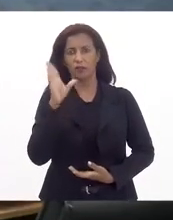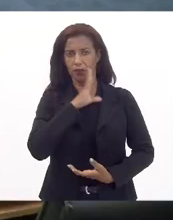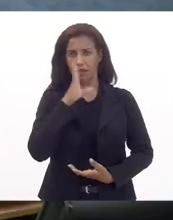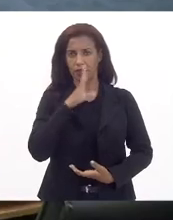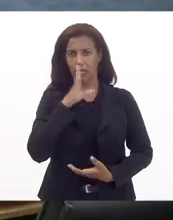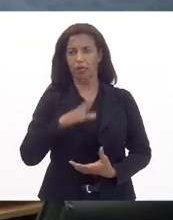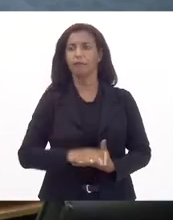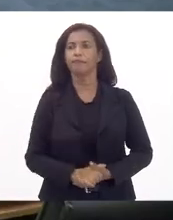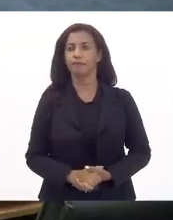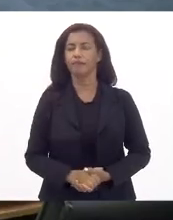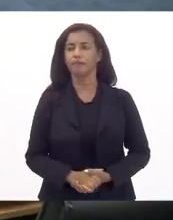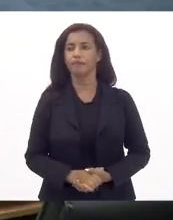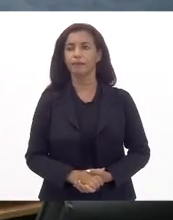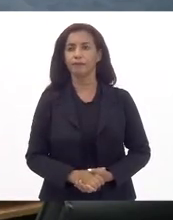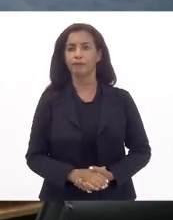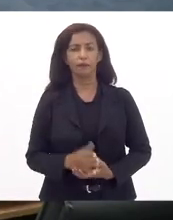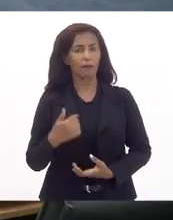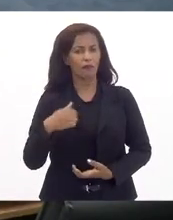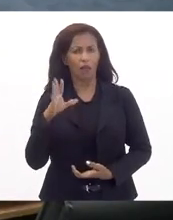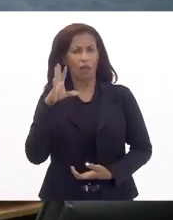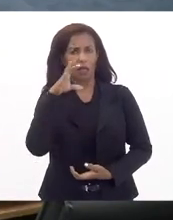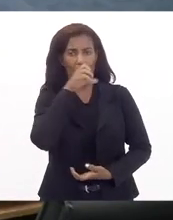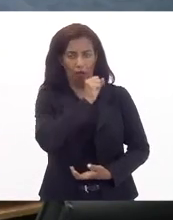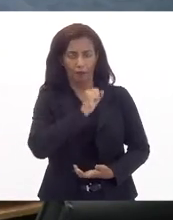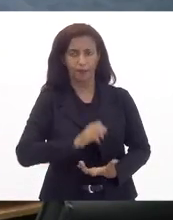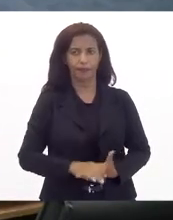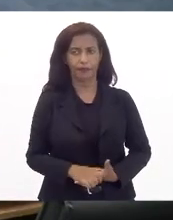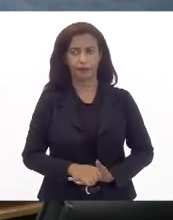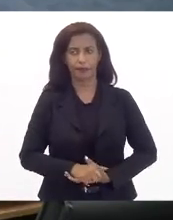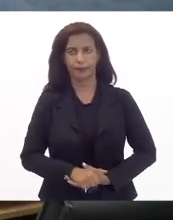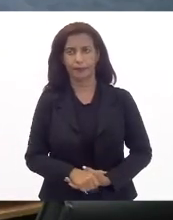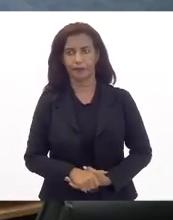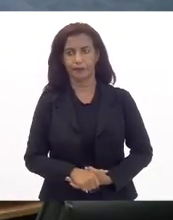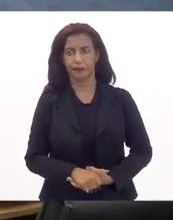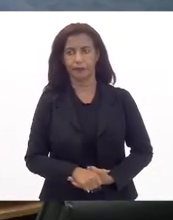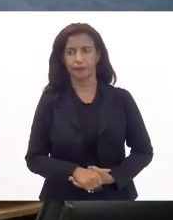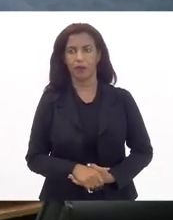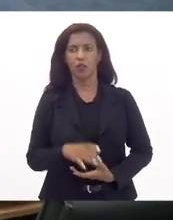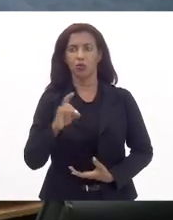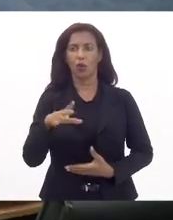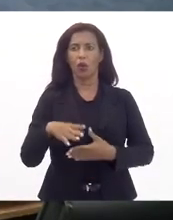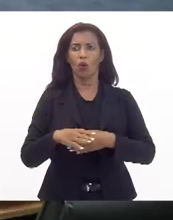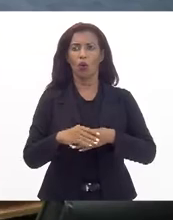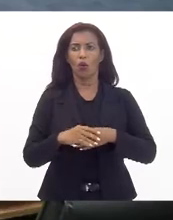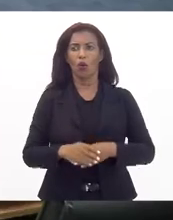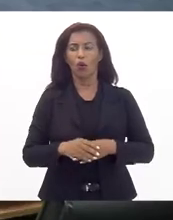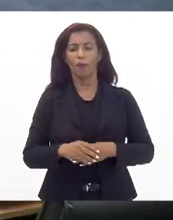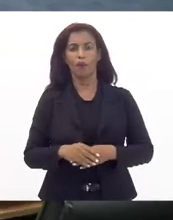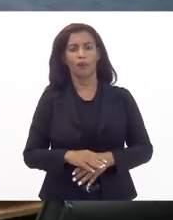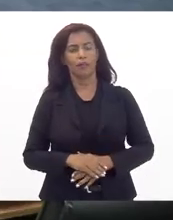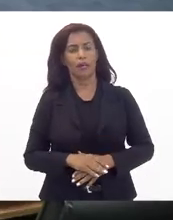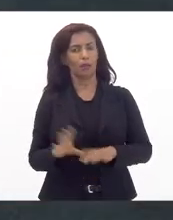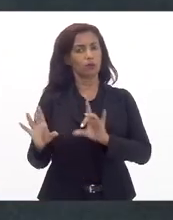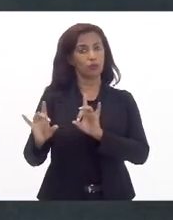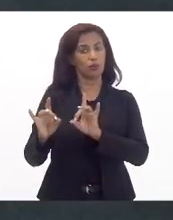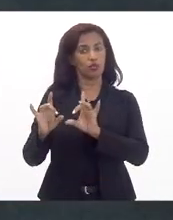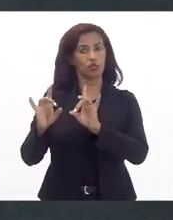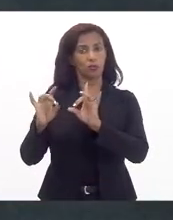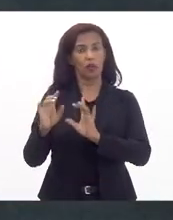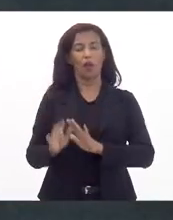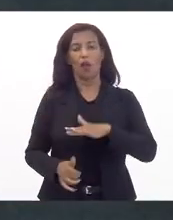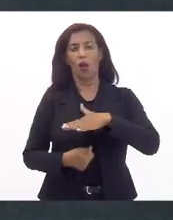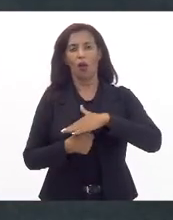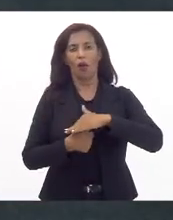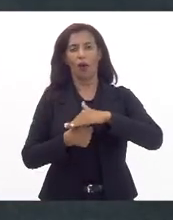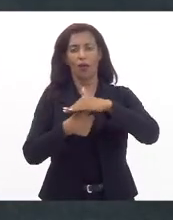estender-se por Nossa Senhora presidente que é muito rápido é apenas complementar aqui fazer uma saudação muito especial ao